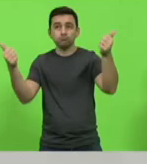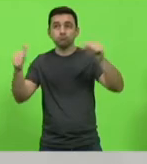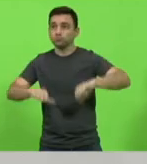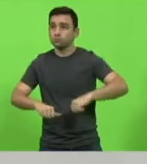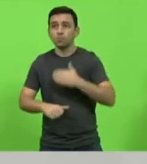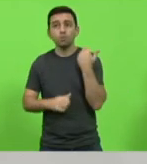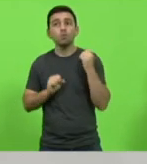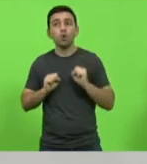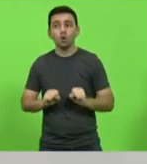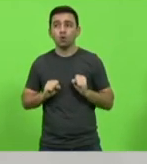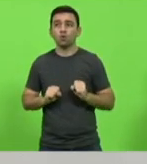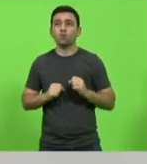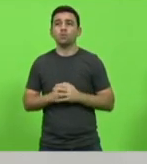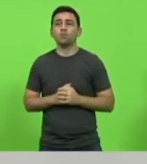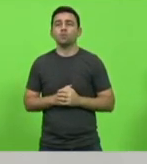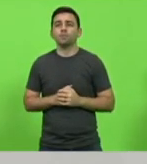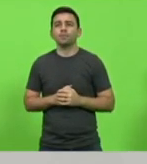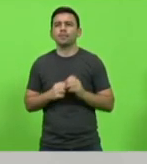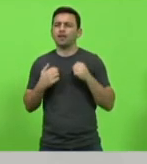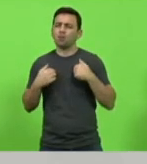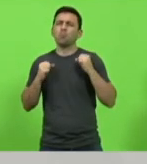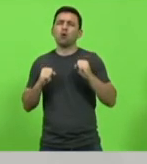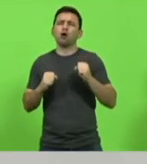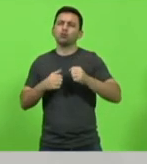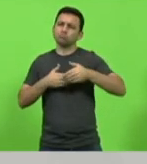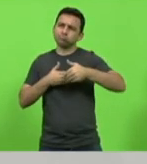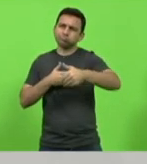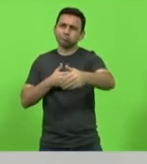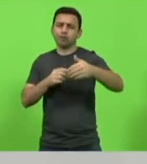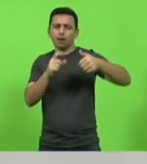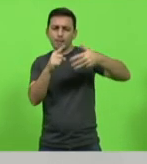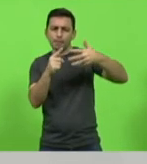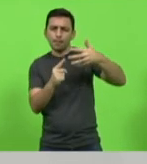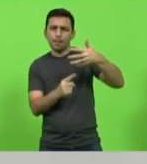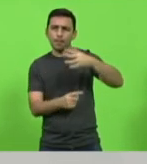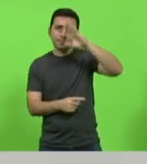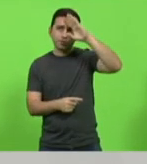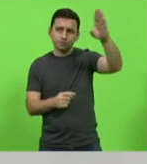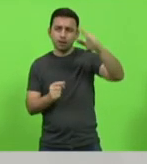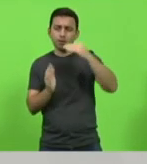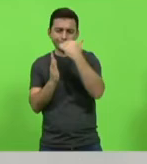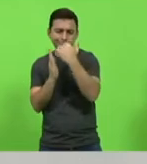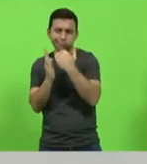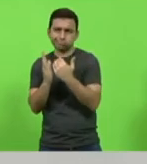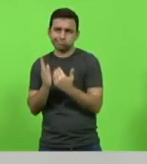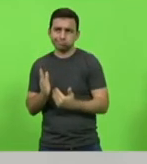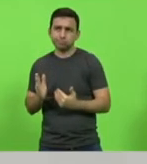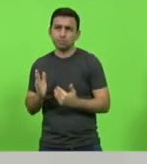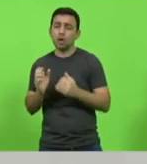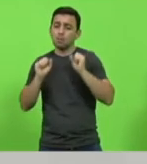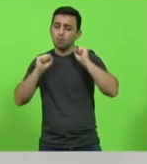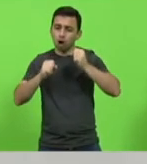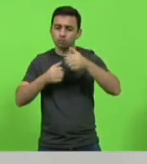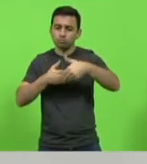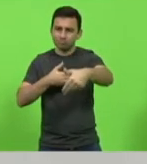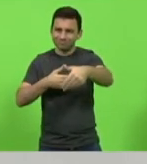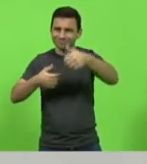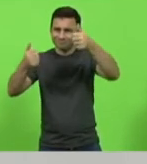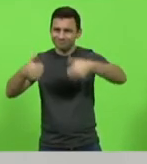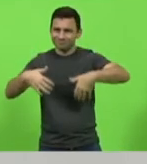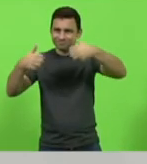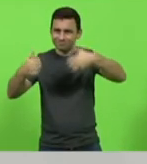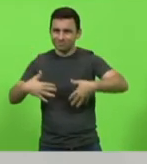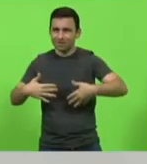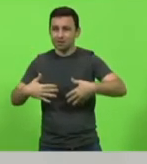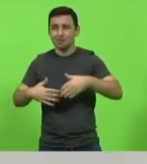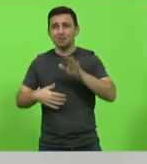e eu poderia seguir aqui listando nossas pautas prioritárias para o governo considerar em sua retomada